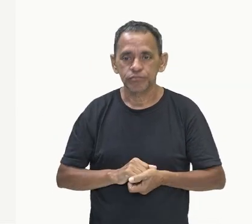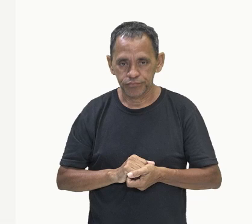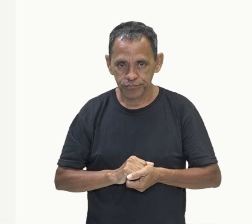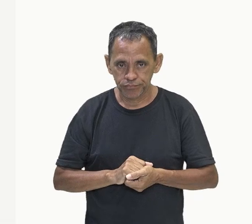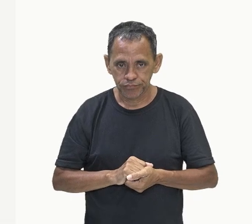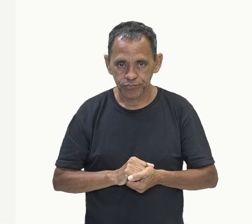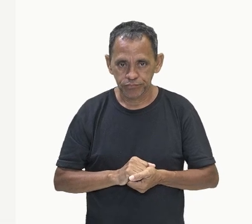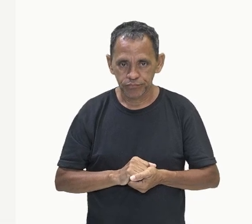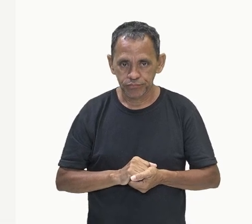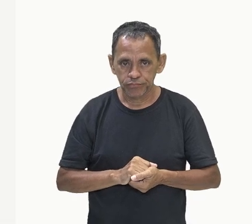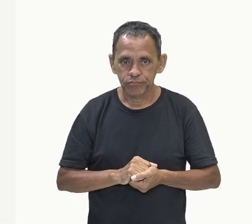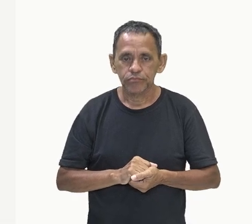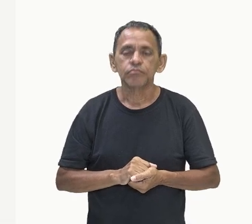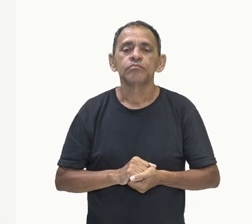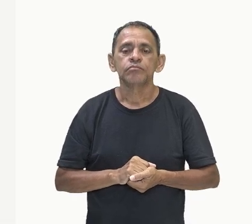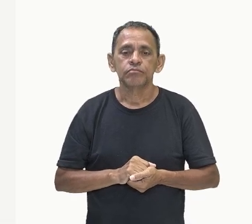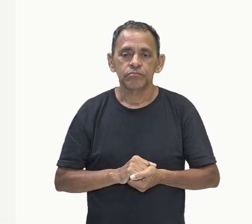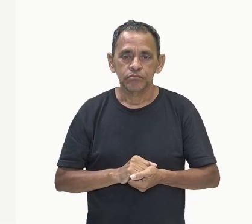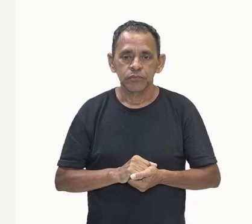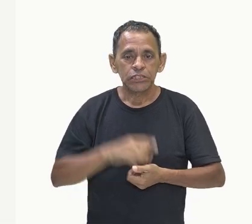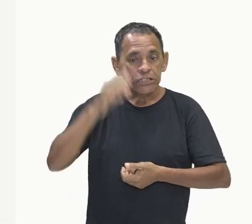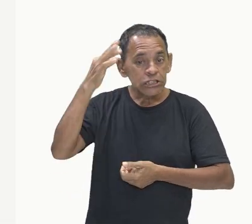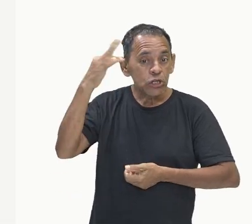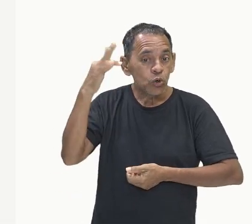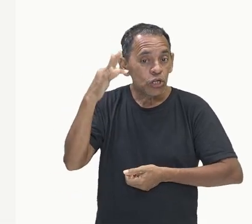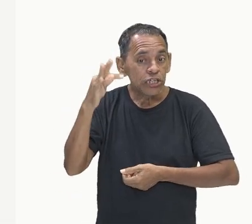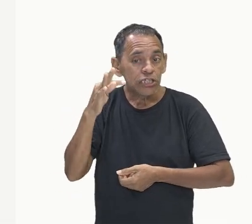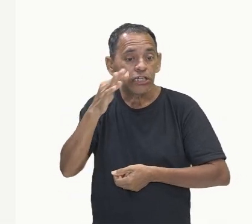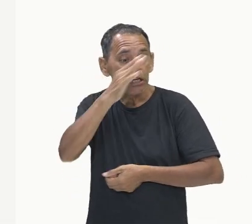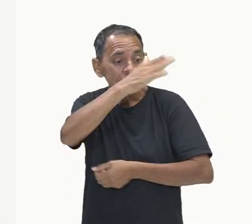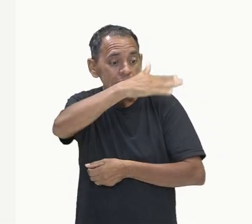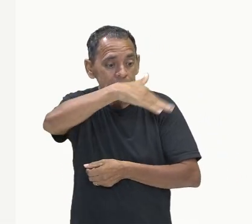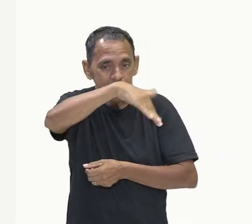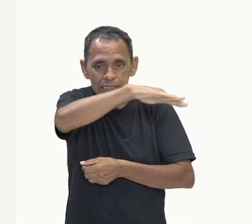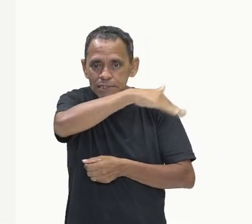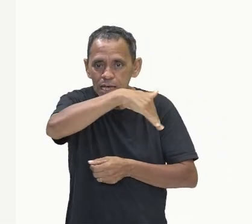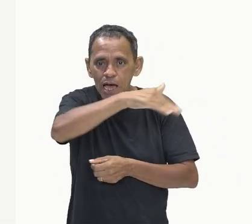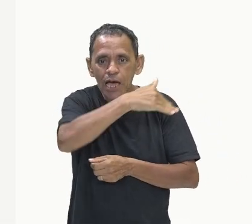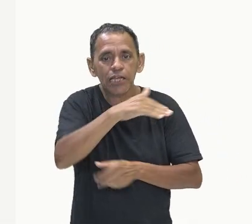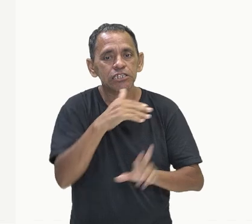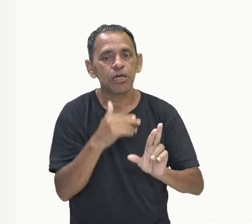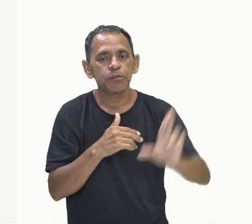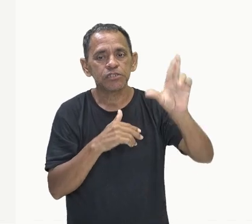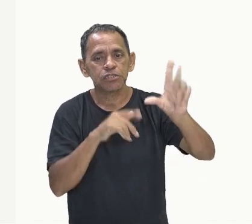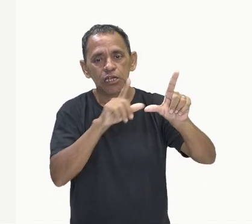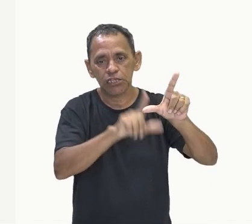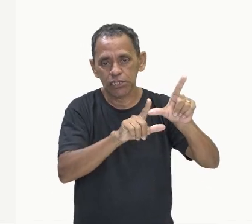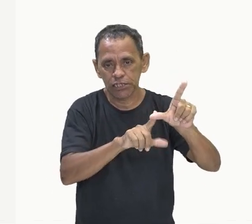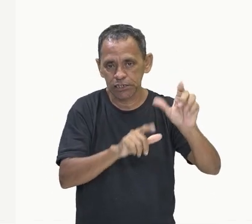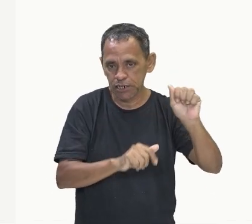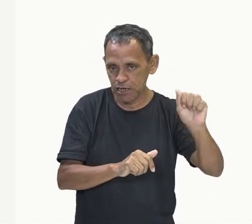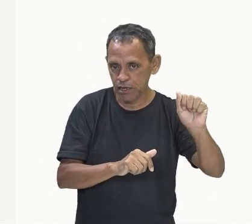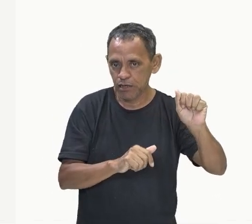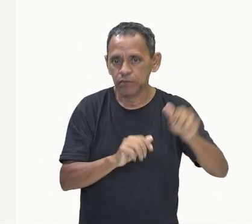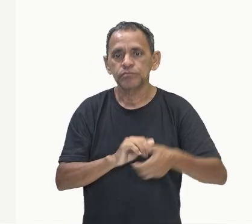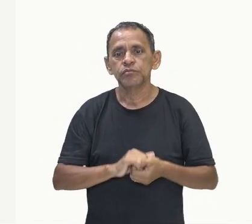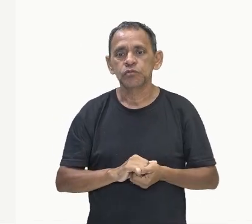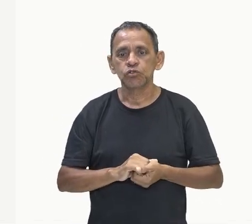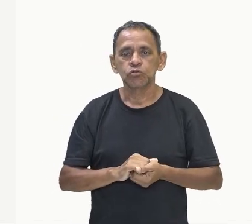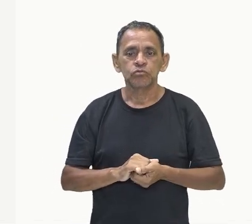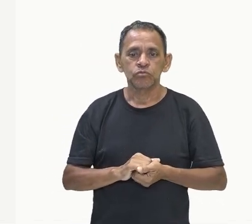lei das áreas. Lei das áreas. O segmento que une o